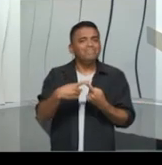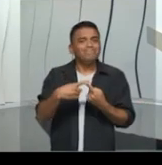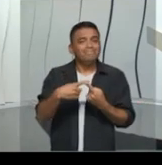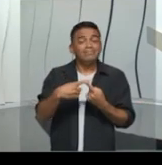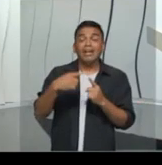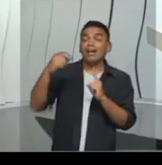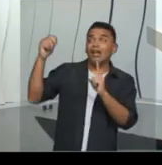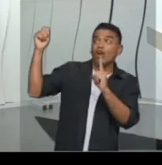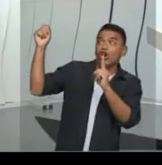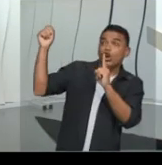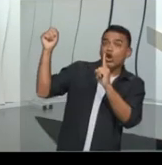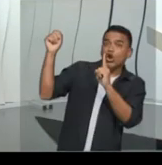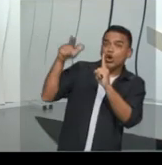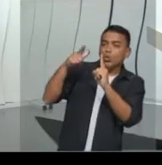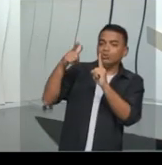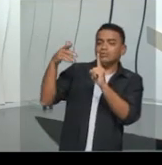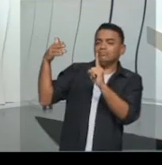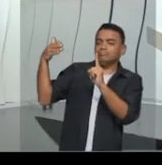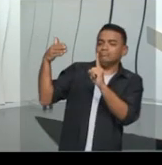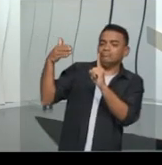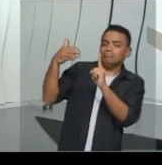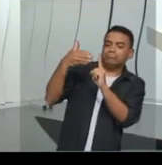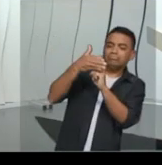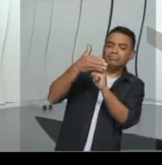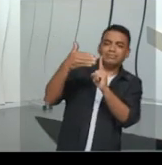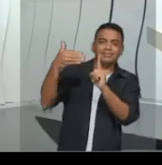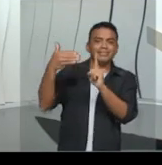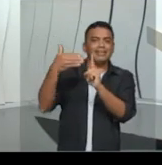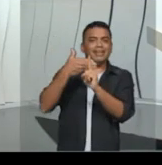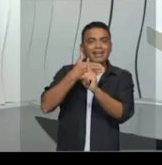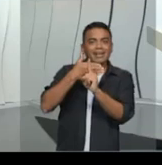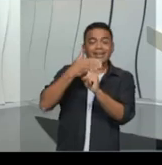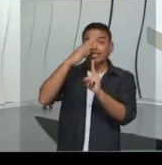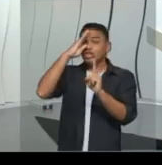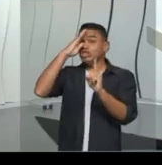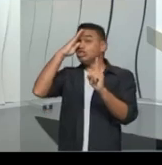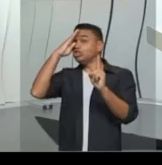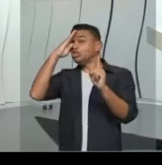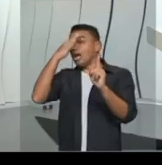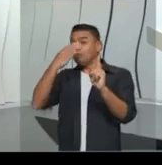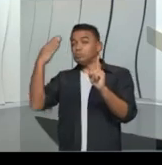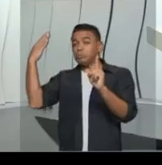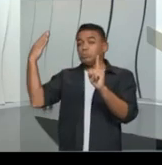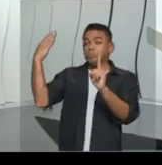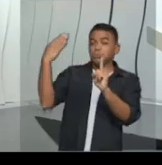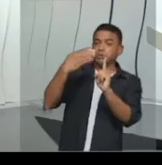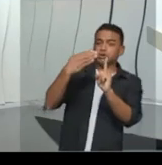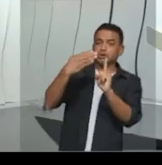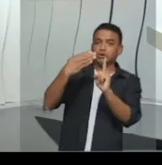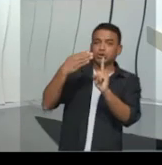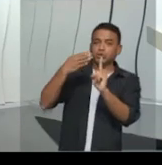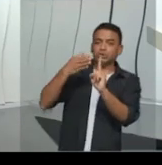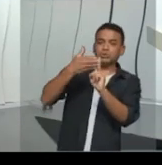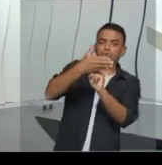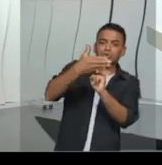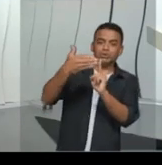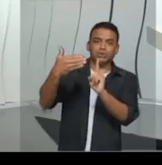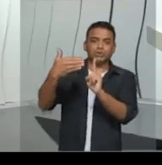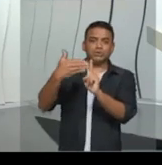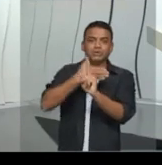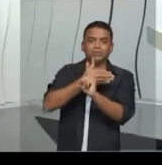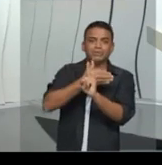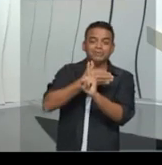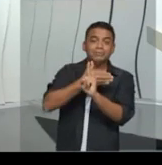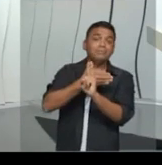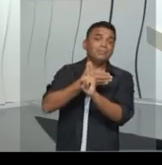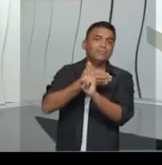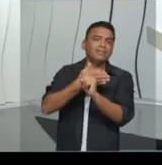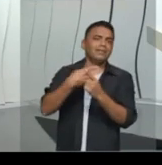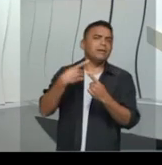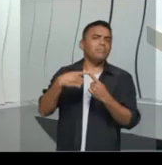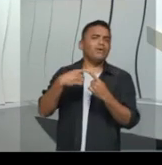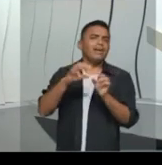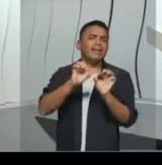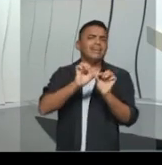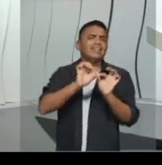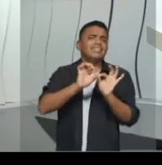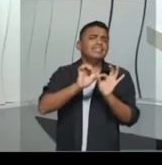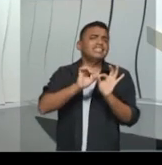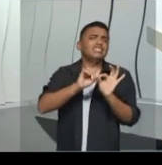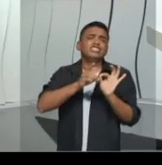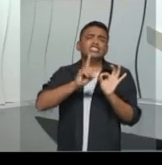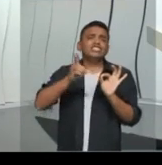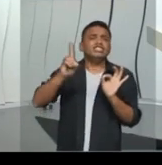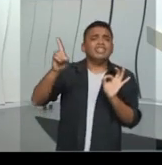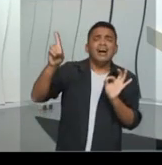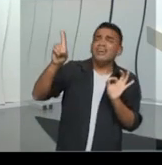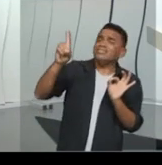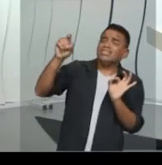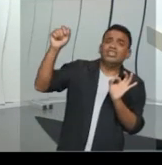essa luz vem para a gente em linha reta. Isso se faz devido à distância da luz